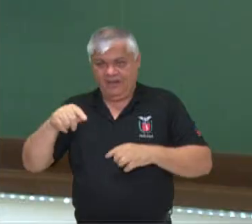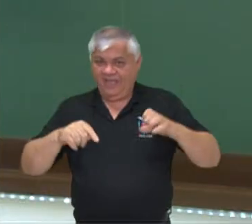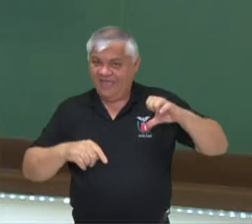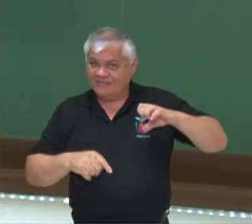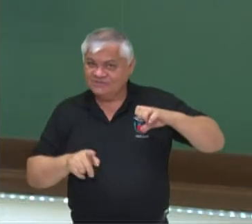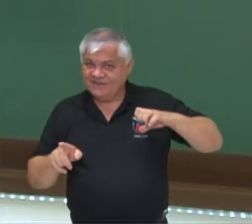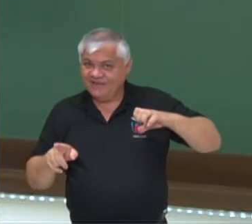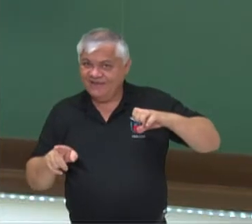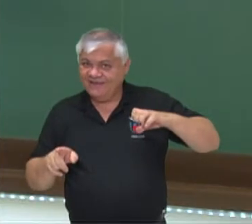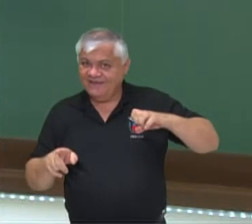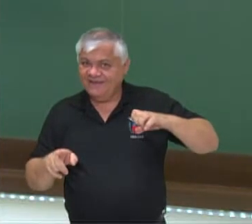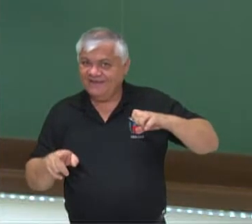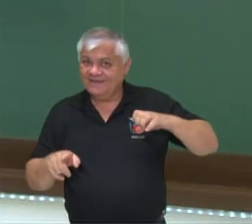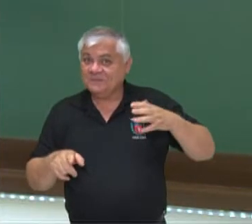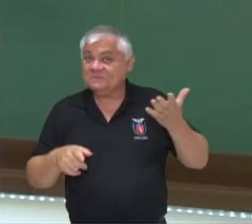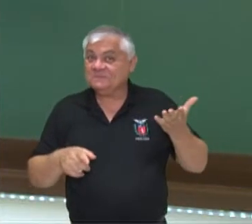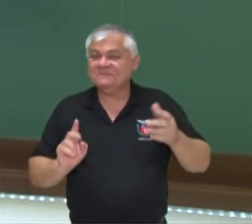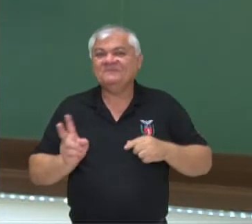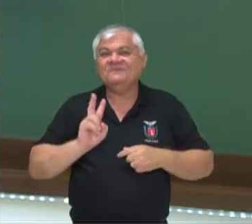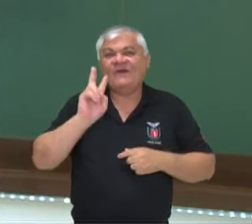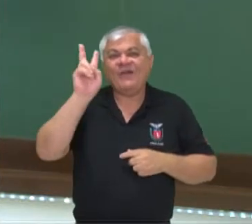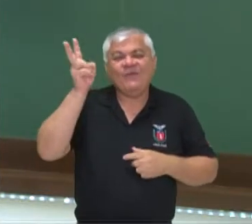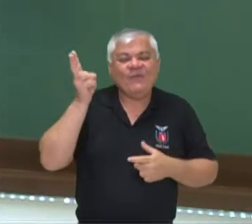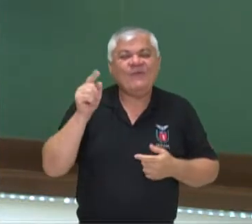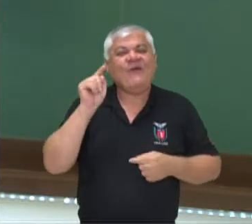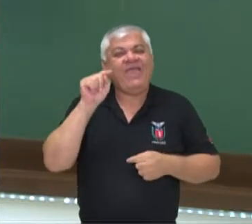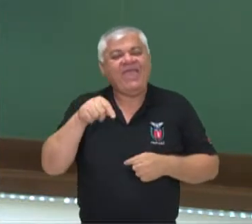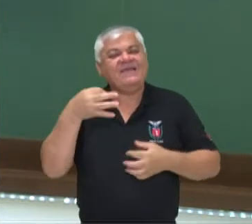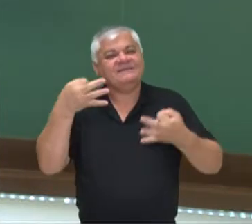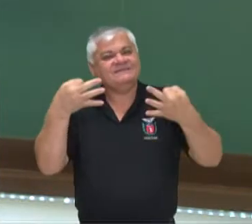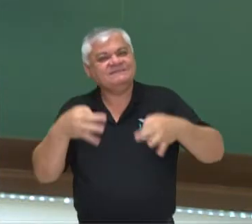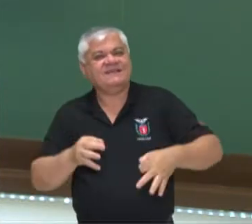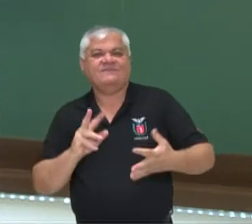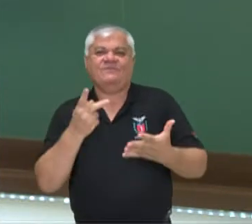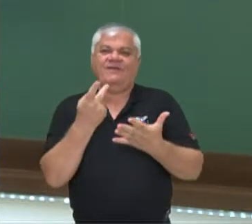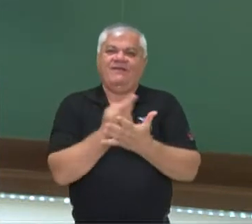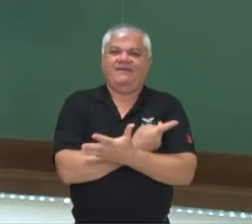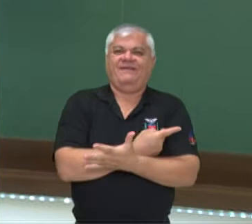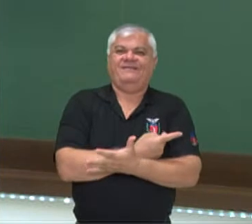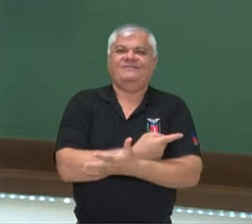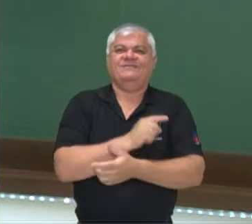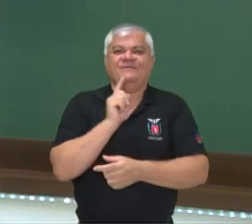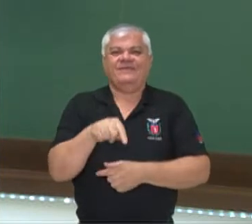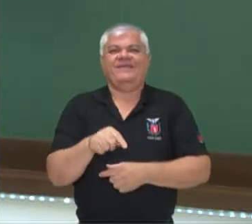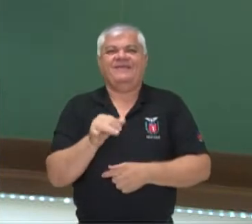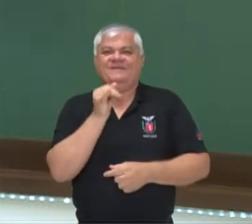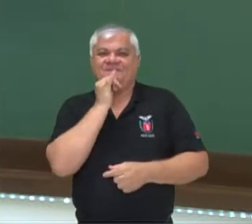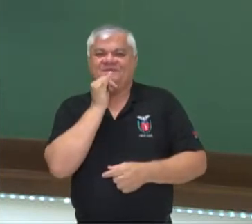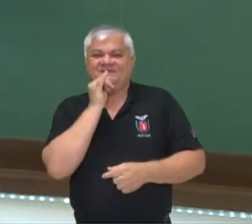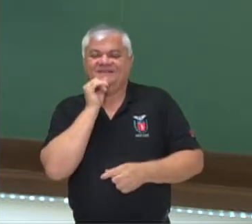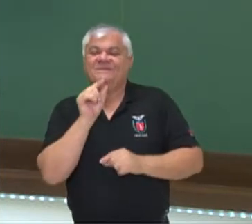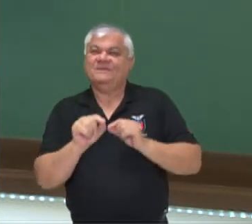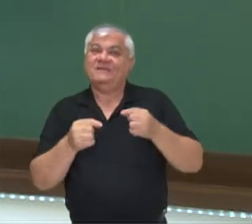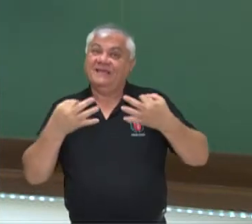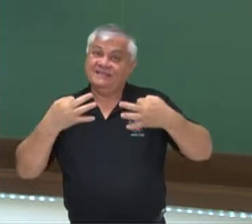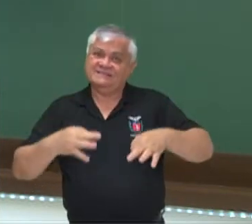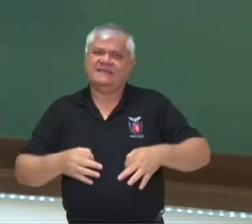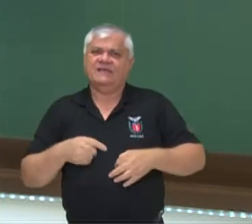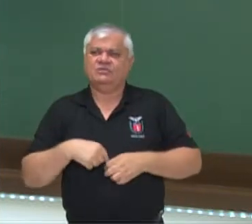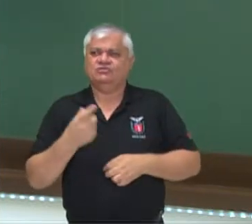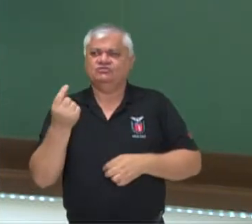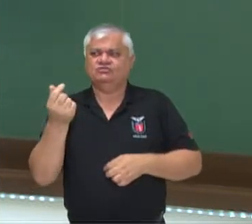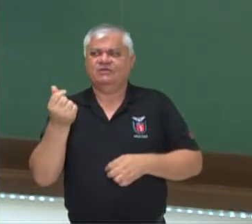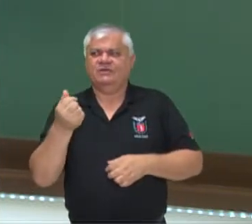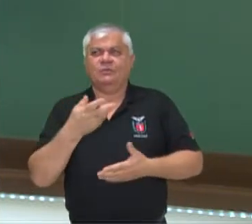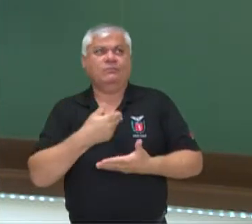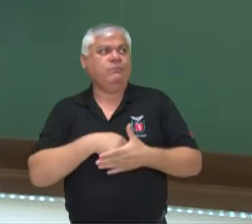ética, né? Esses valores que a gente tem que vai dizer o que é certo e o que é errado, né? Não era certo e não é certo você ficar com